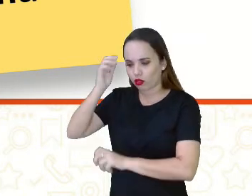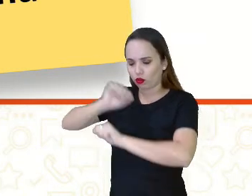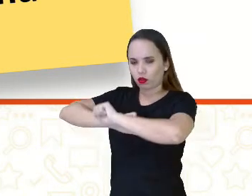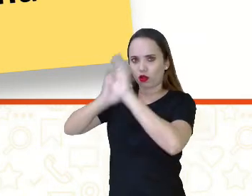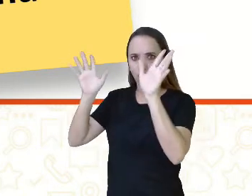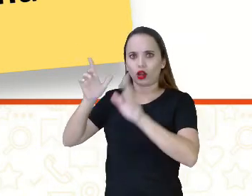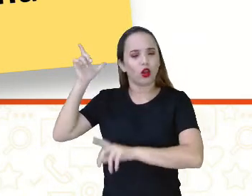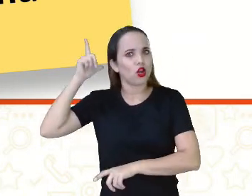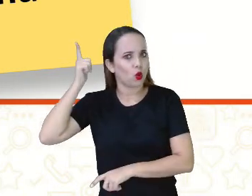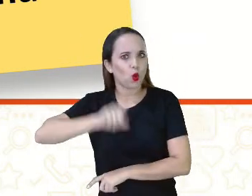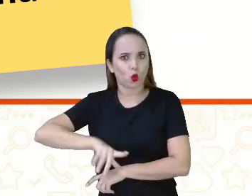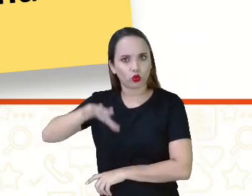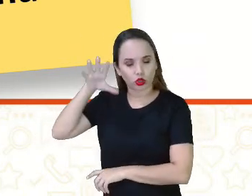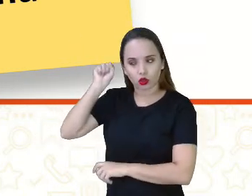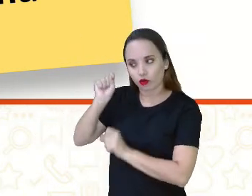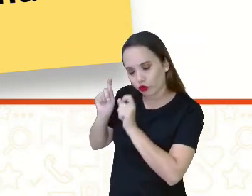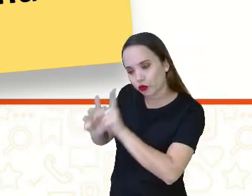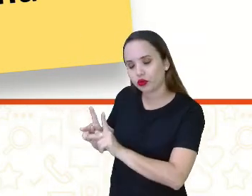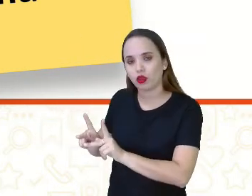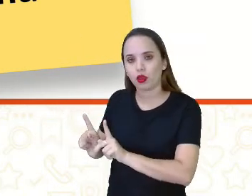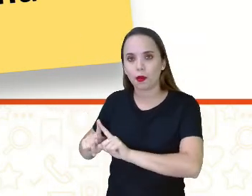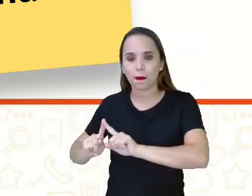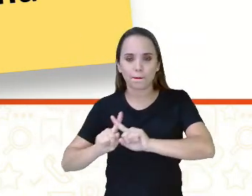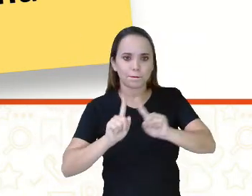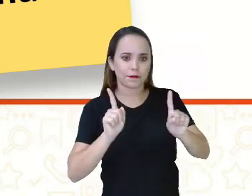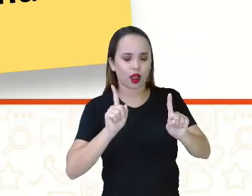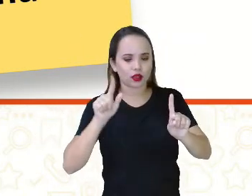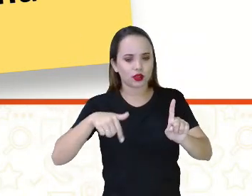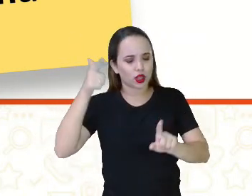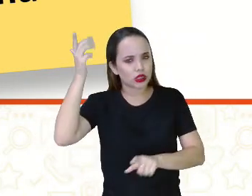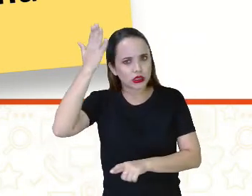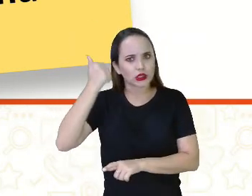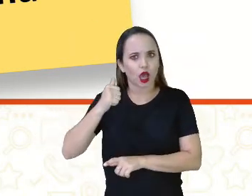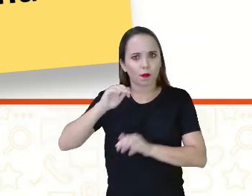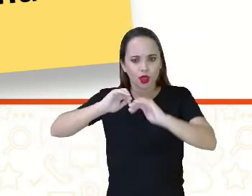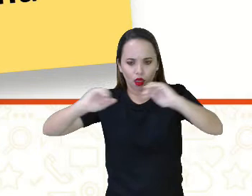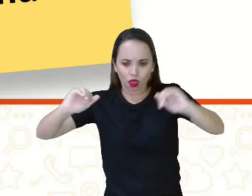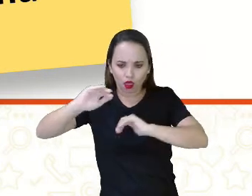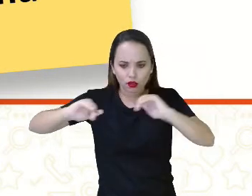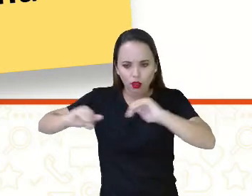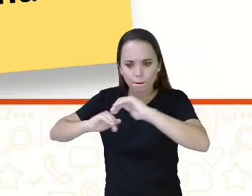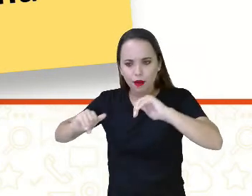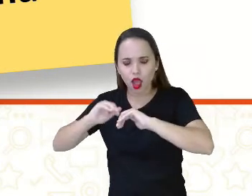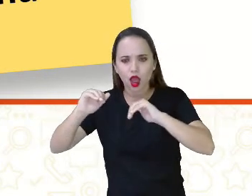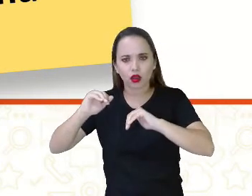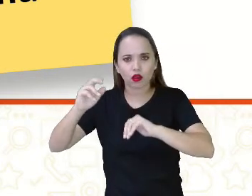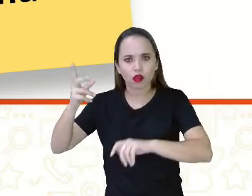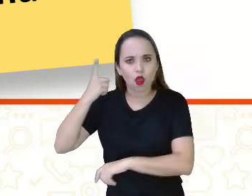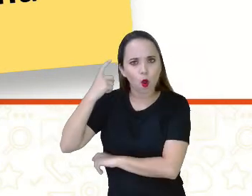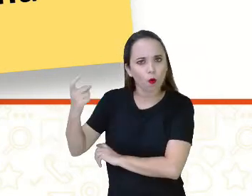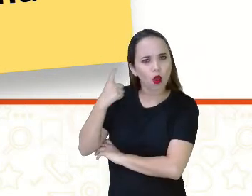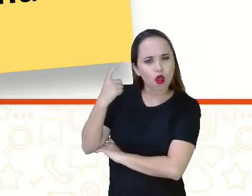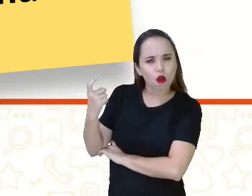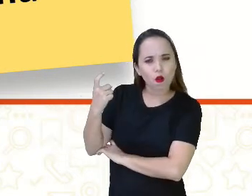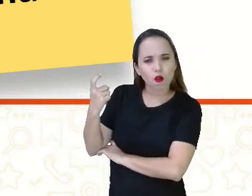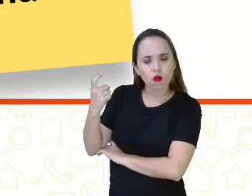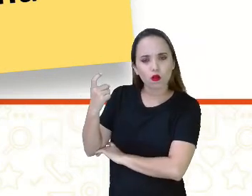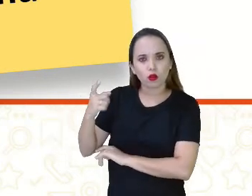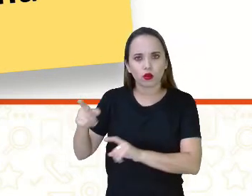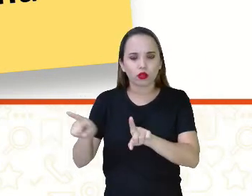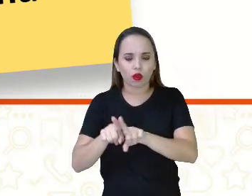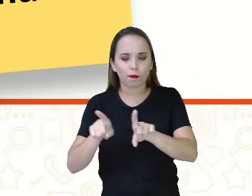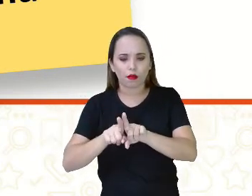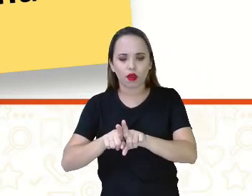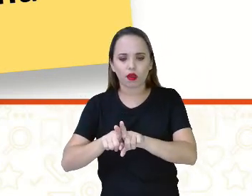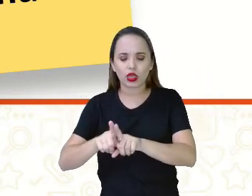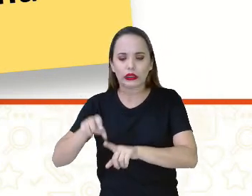aluno ouvinte. Ele discrimina esse som? Ele entende de quem